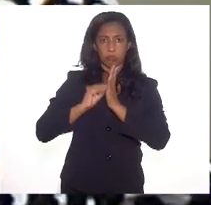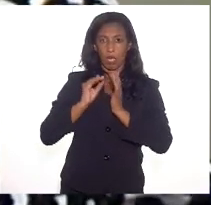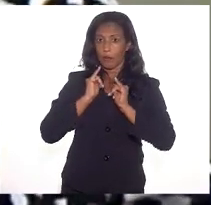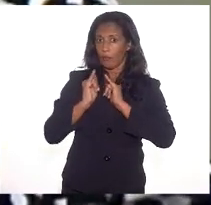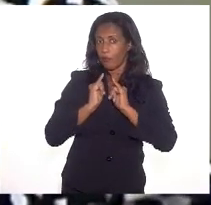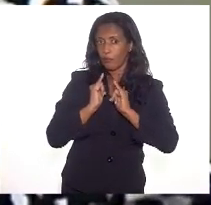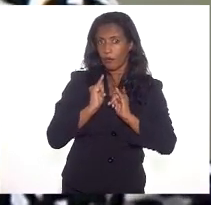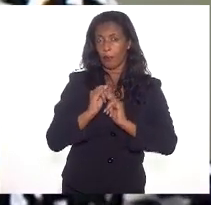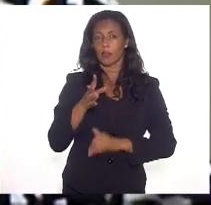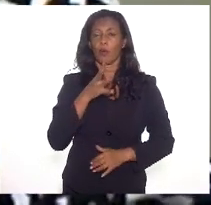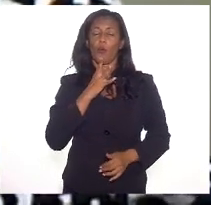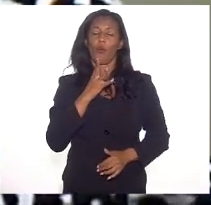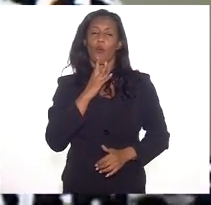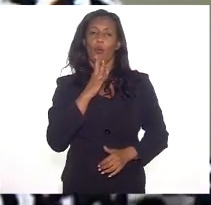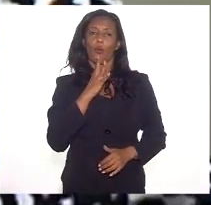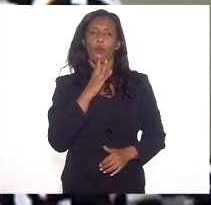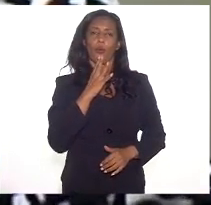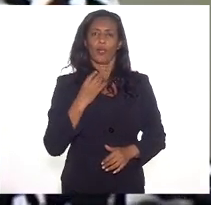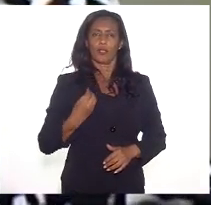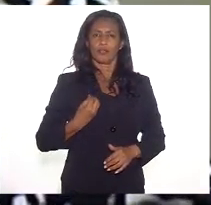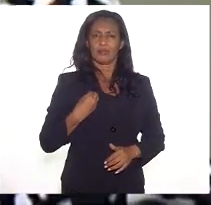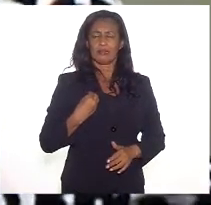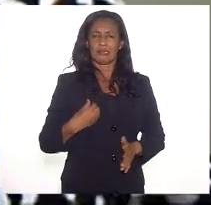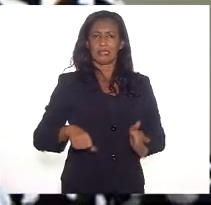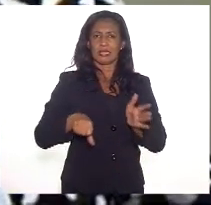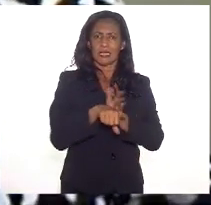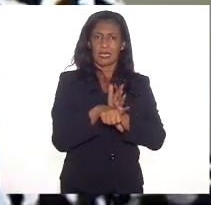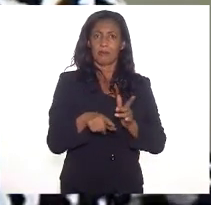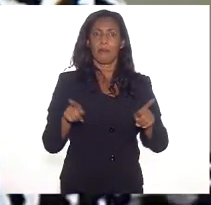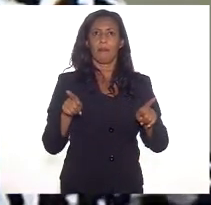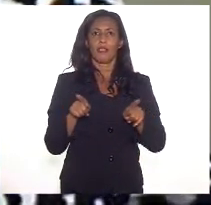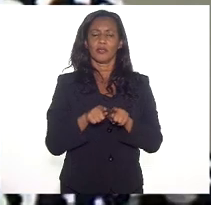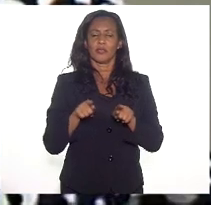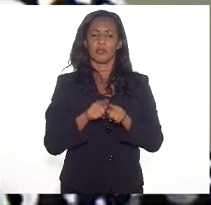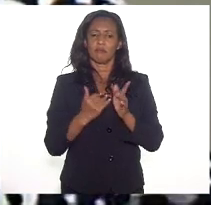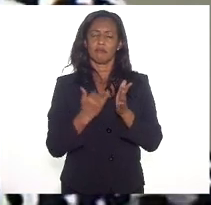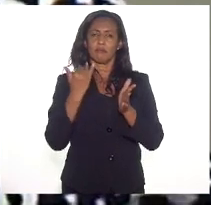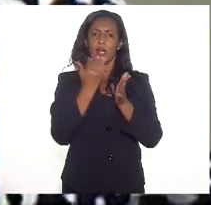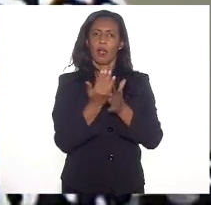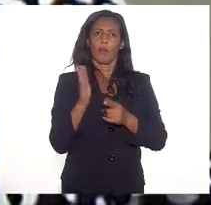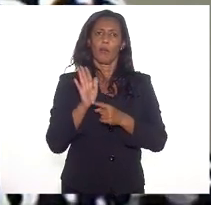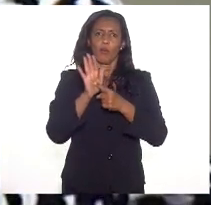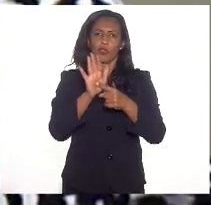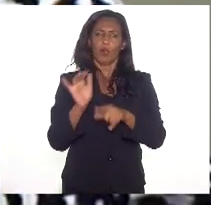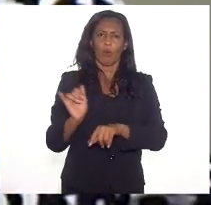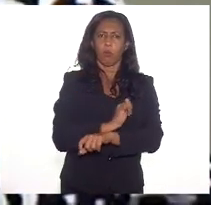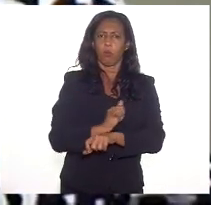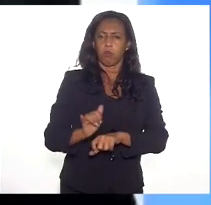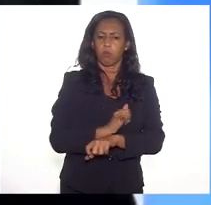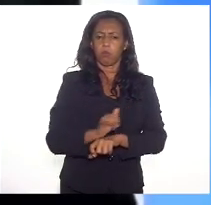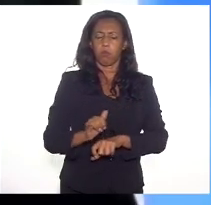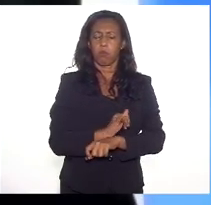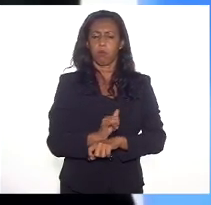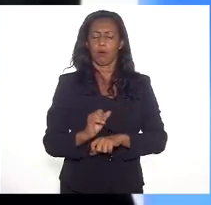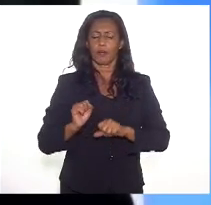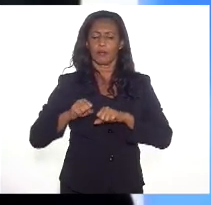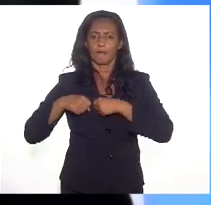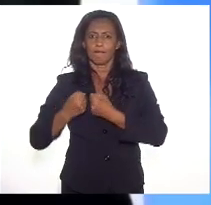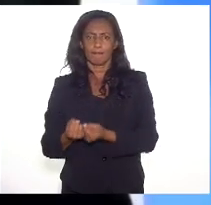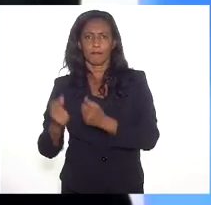conhecer as hipóteses de atuação criminosa, mas, sobretudo, apresentar estratégias de enfrentamento